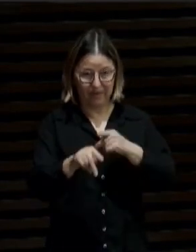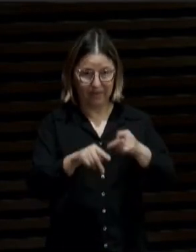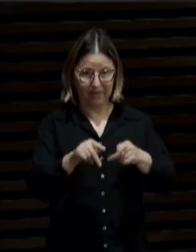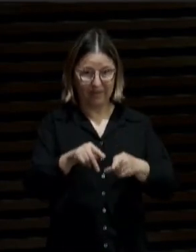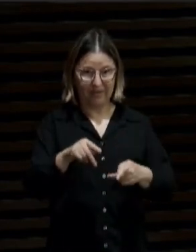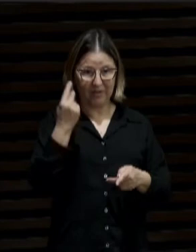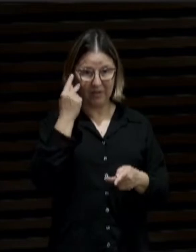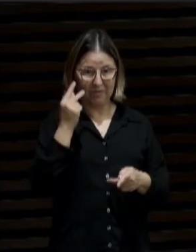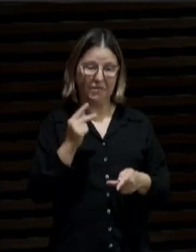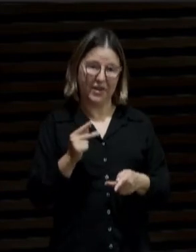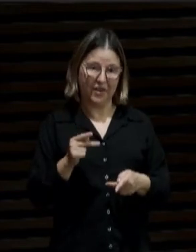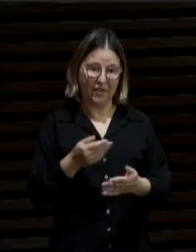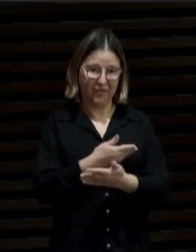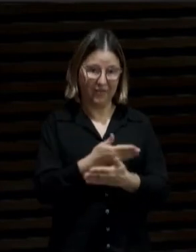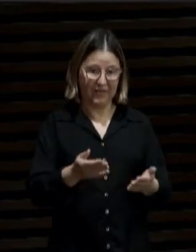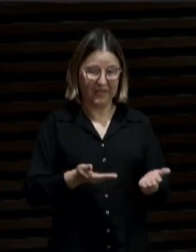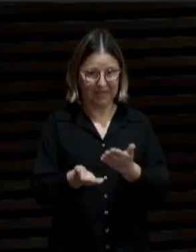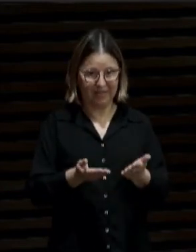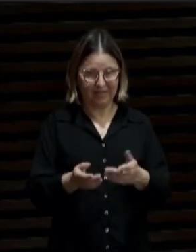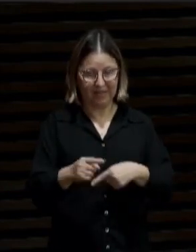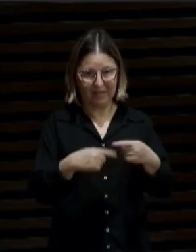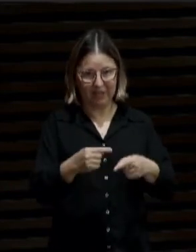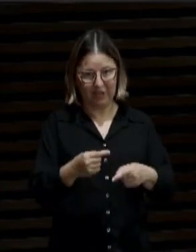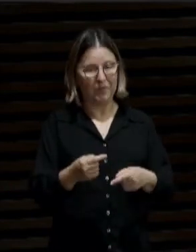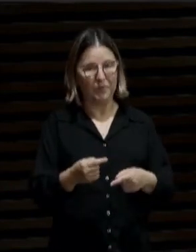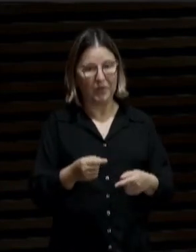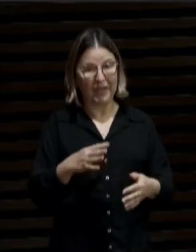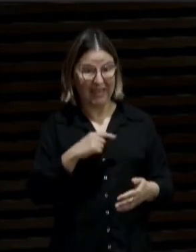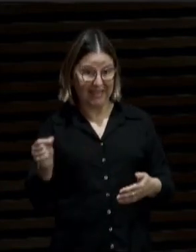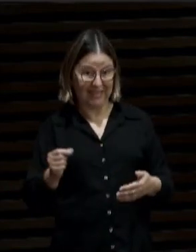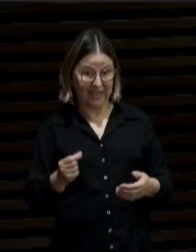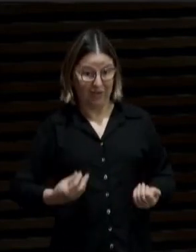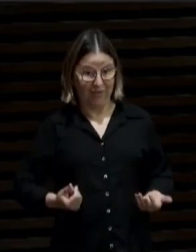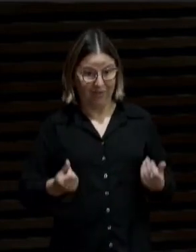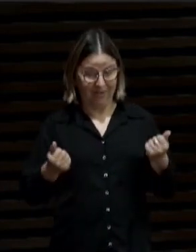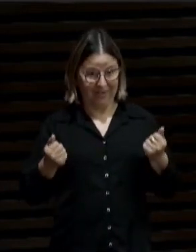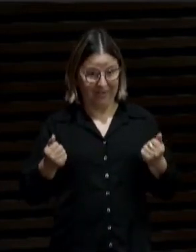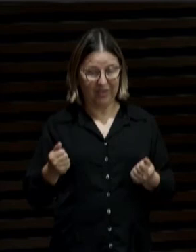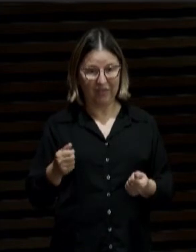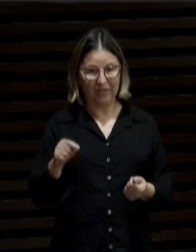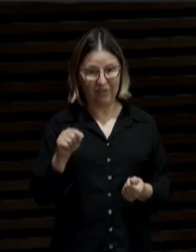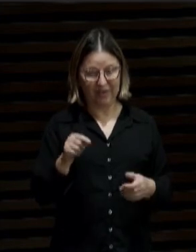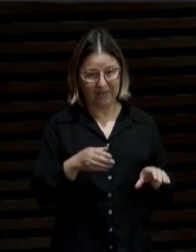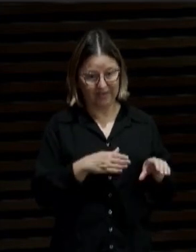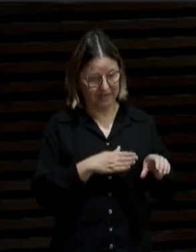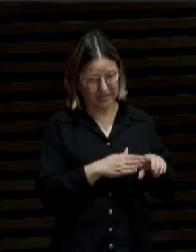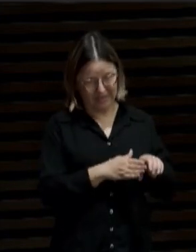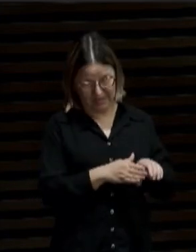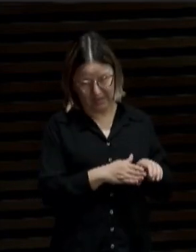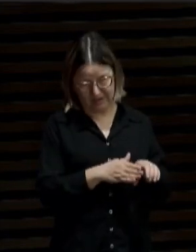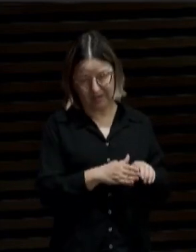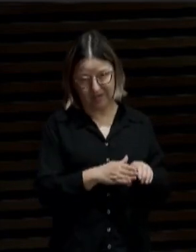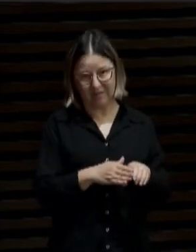grandes riquezas, e tu irás para os teus pais em paz, serás sepultado em ditosa velhice. Na 4ª geração tornarão para aqui, porque